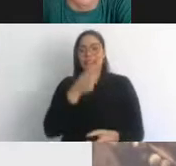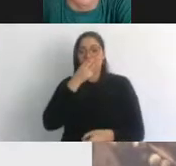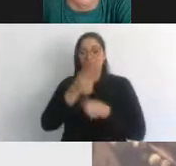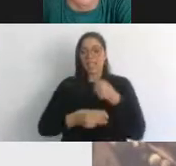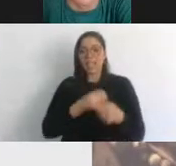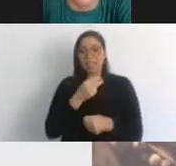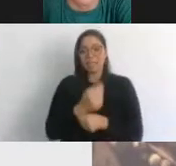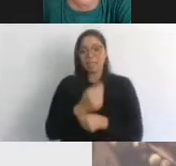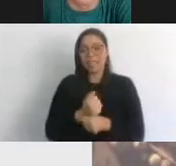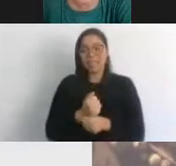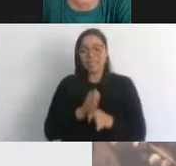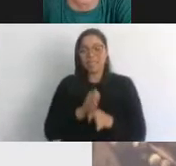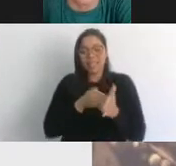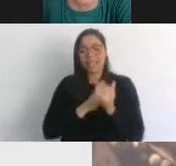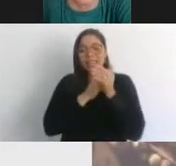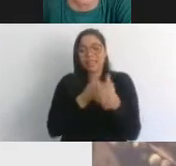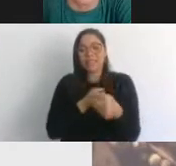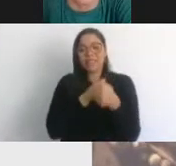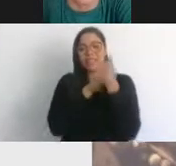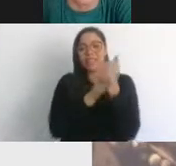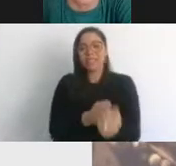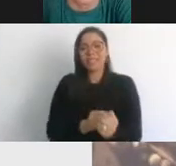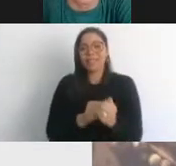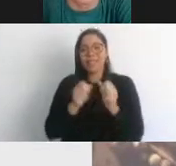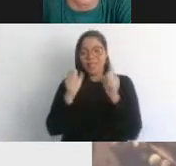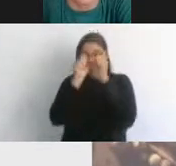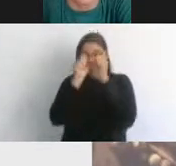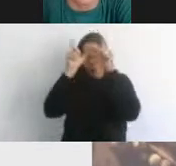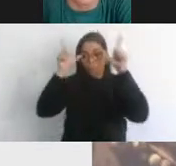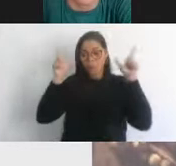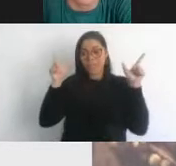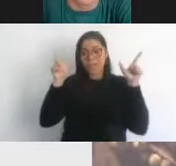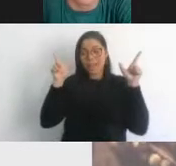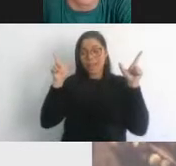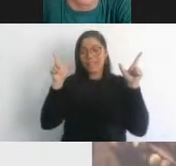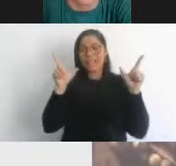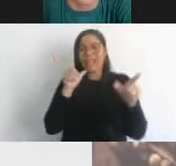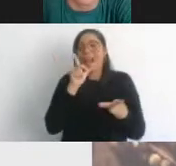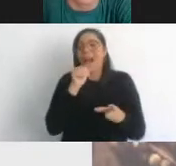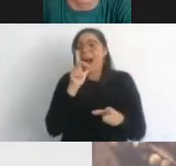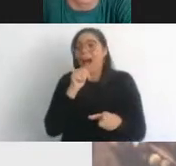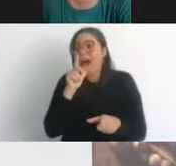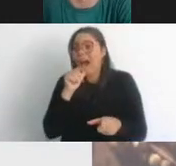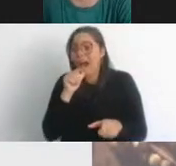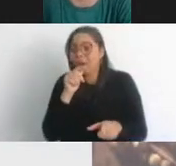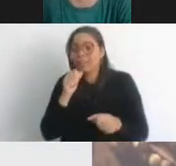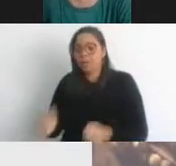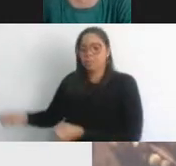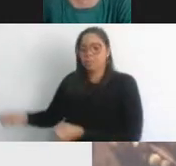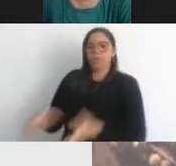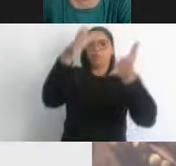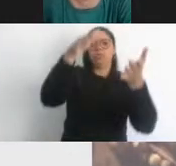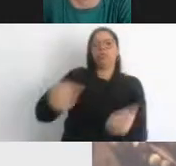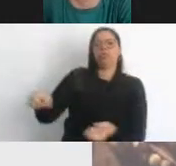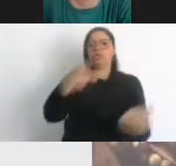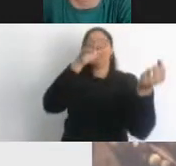navegações que eram acordados com banho de água salgada tá e todo mundo sabe que